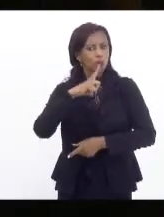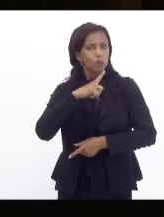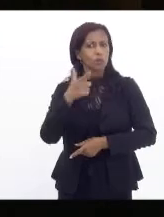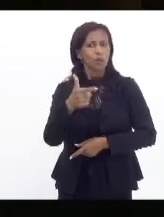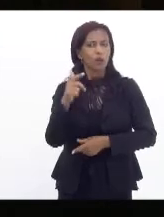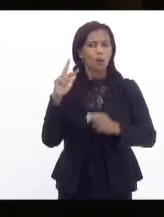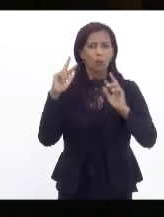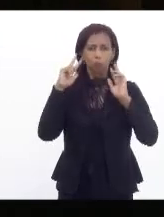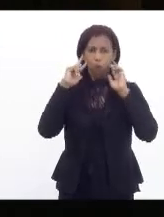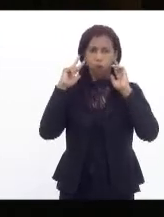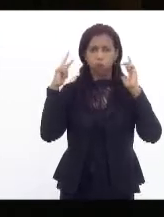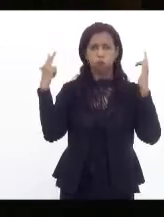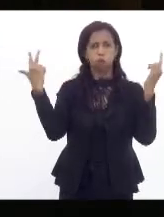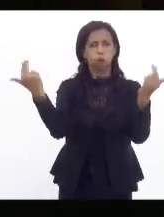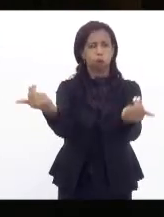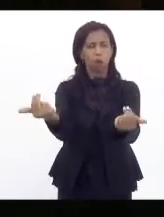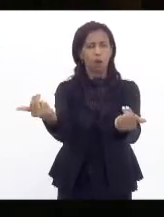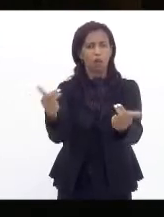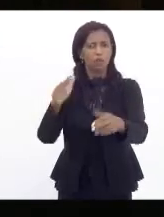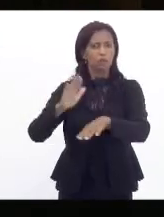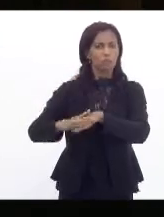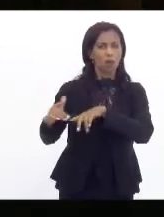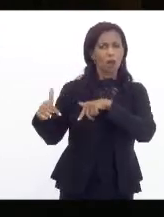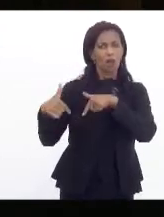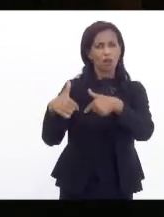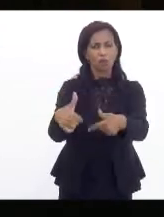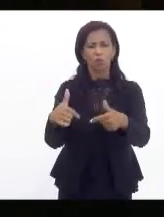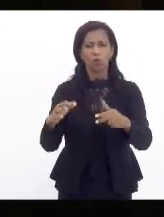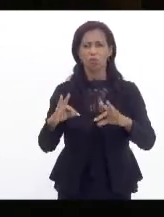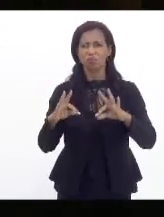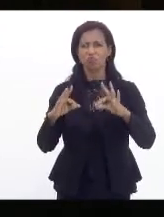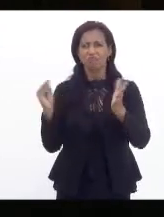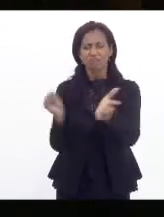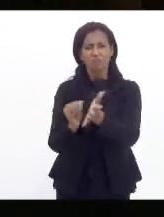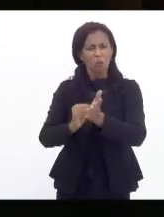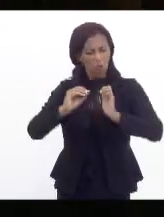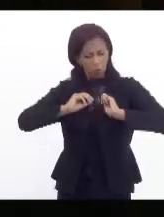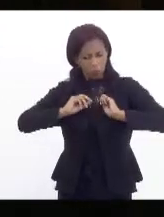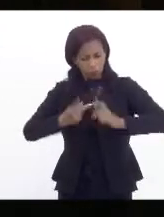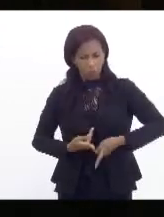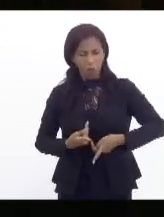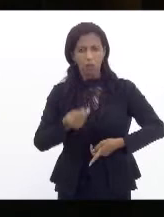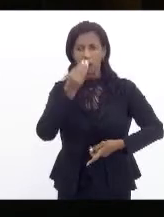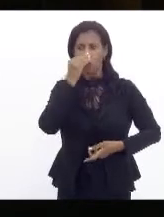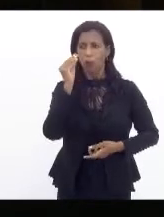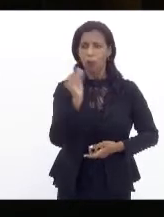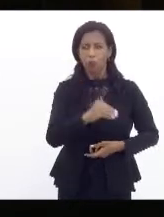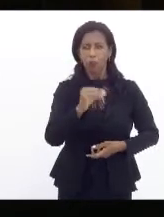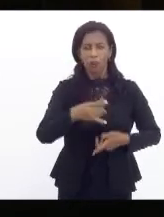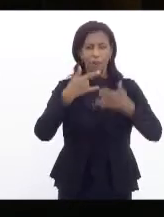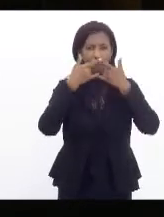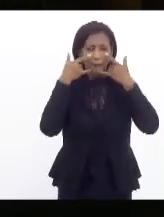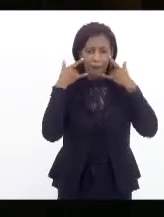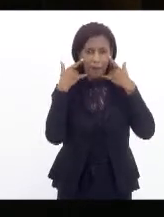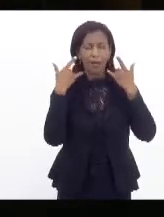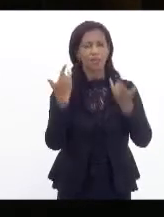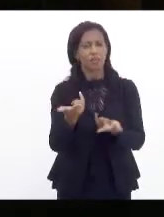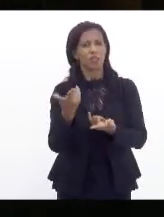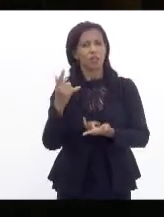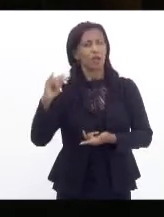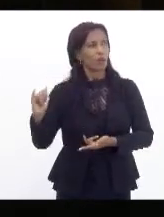à naturalização de ações completamente desumanas, que desprezam o uso de máscara,